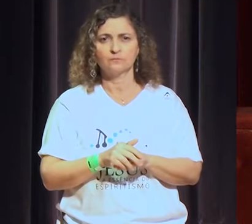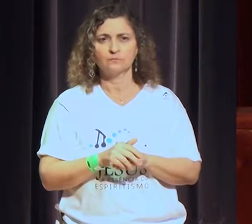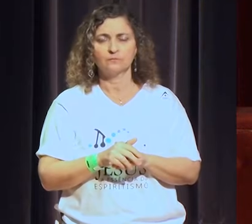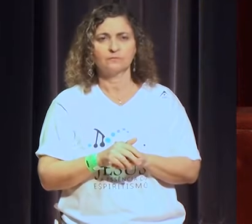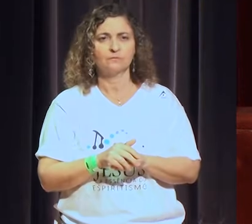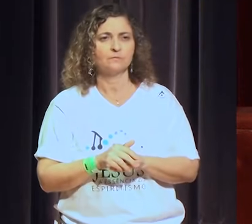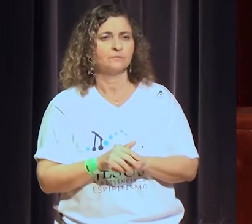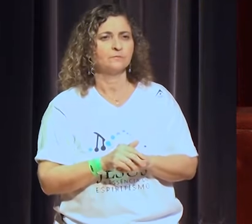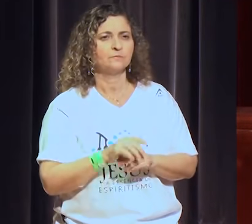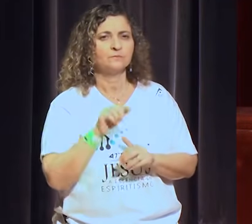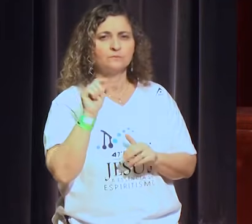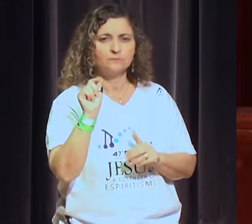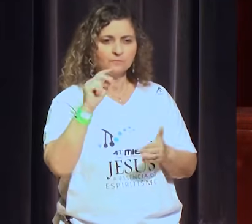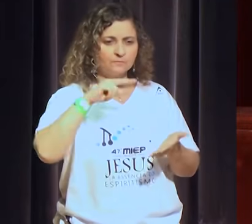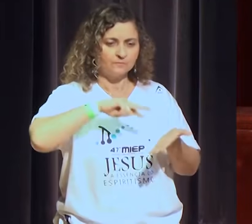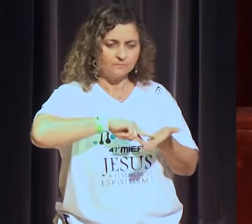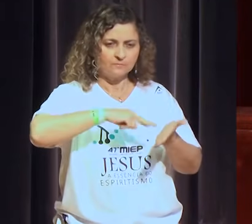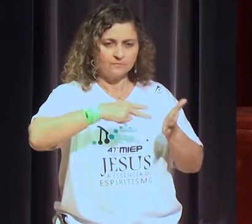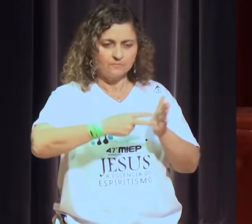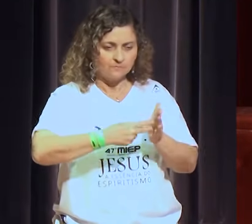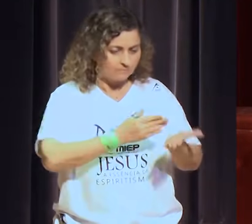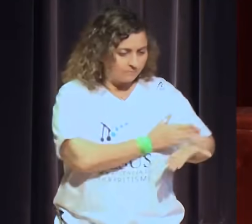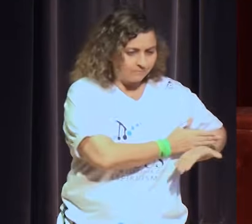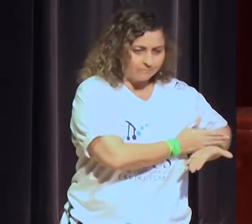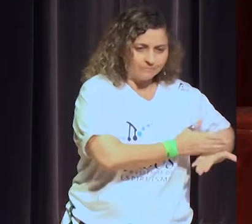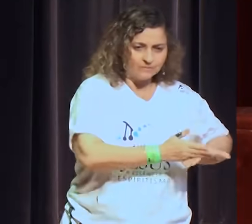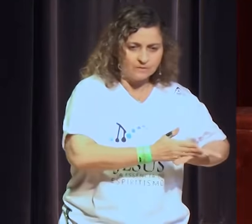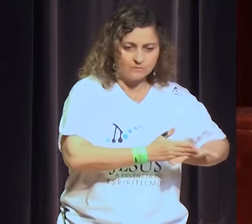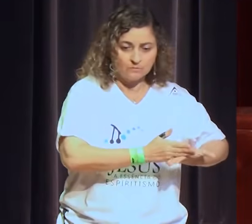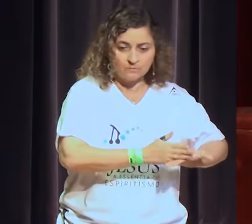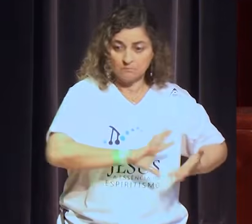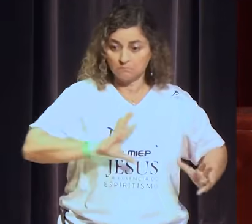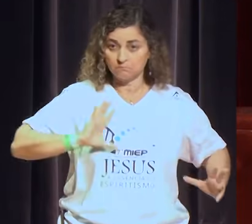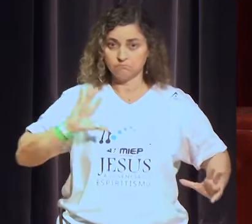enrocaos. No princípio era o caos.